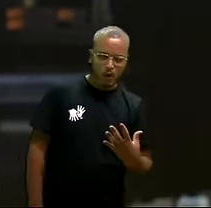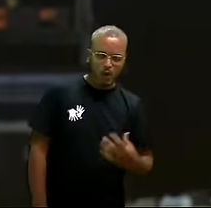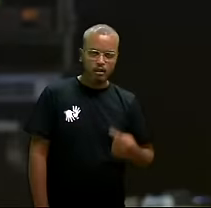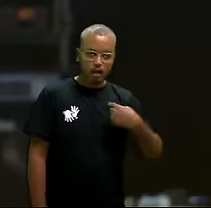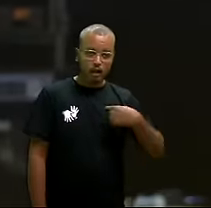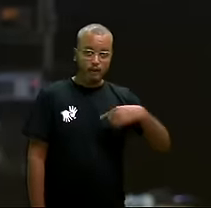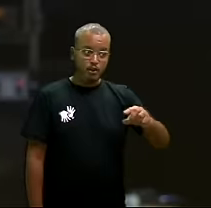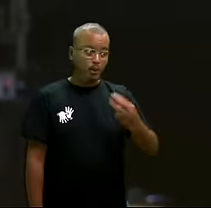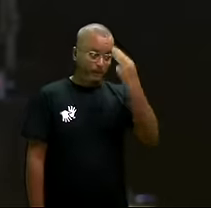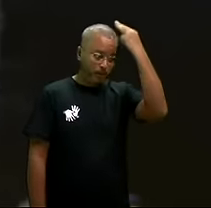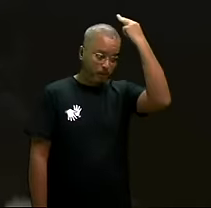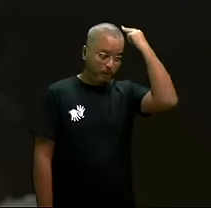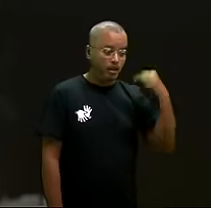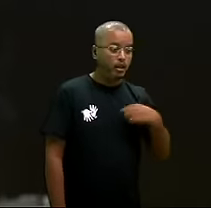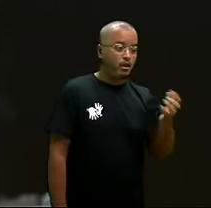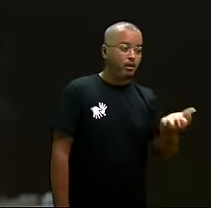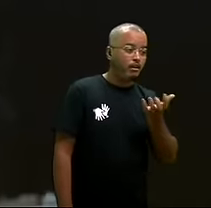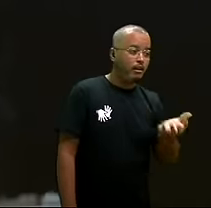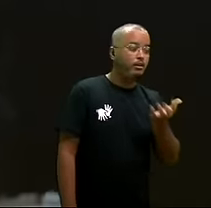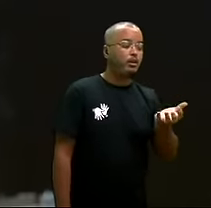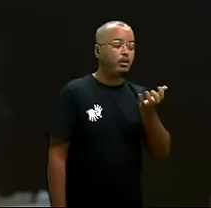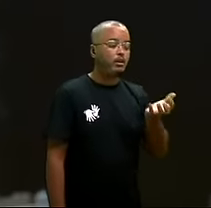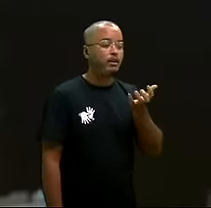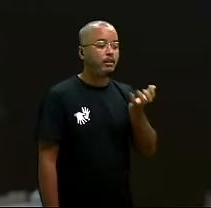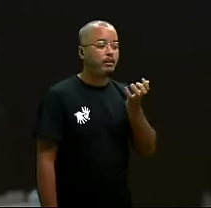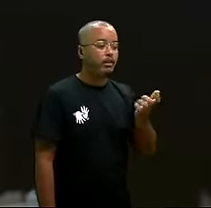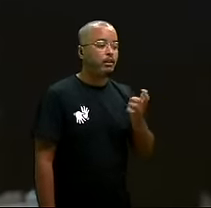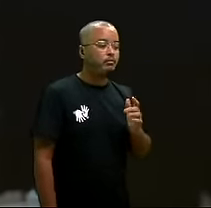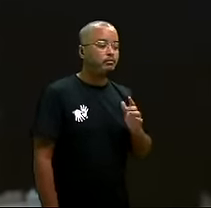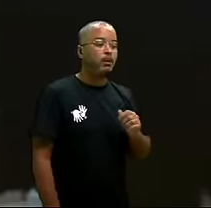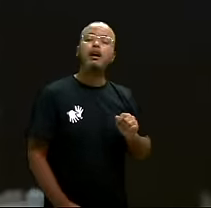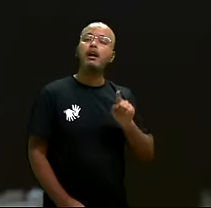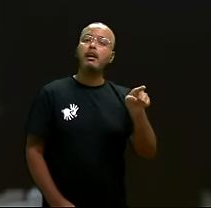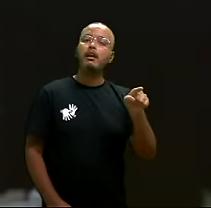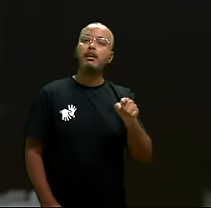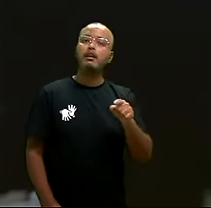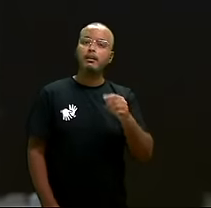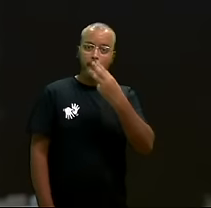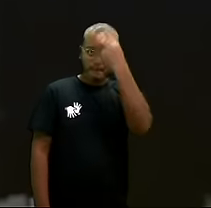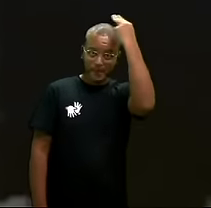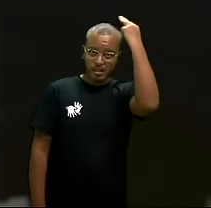Oh, tô querendo. Vai falar com você assim: tá fazendo o quê?